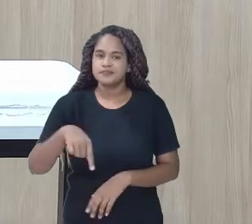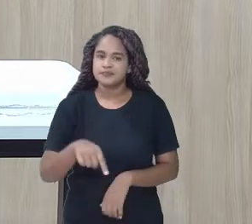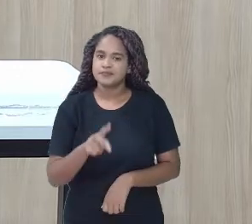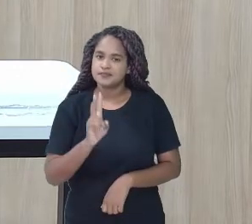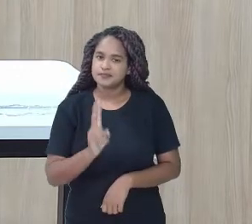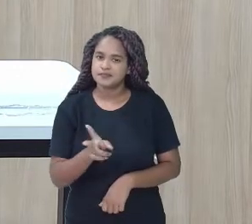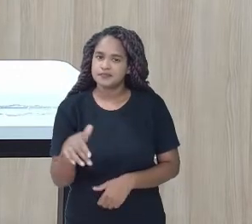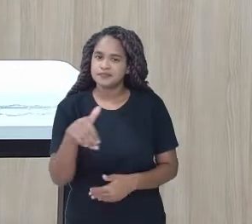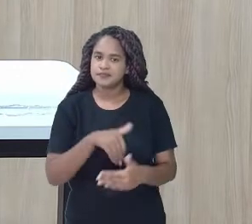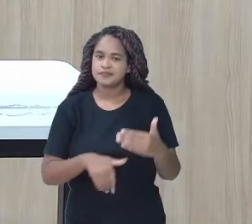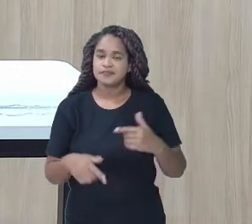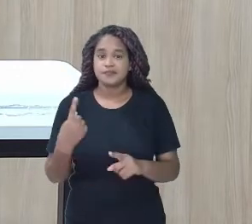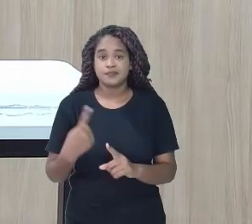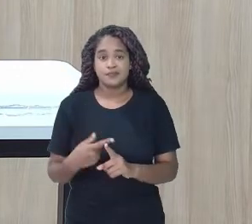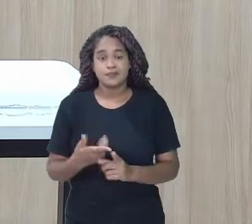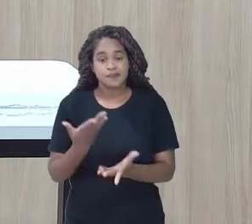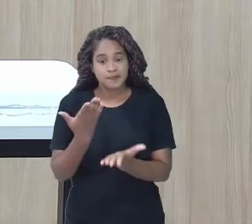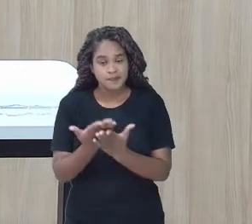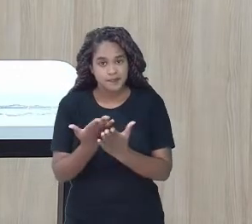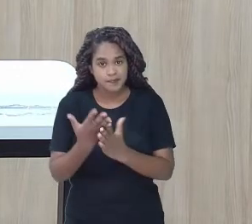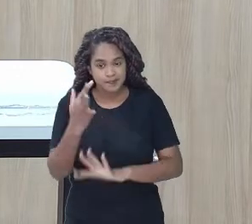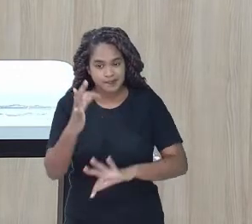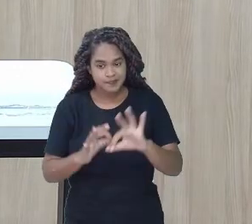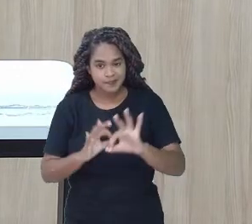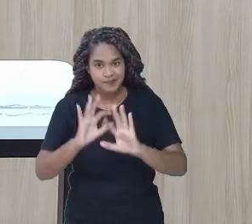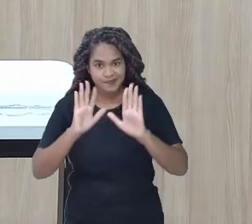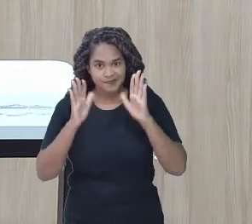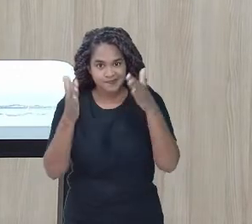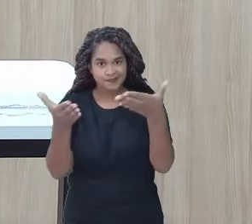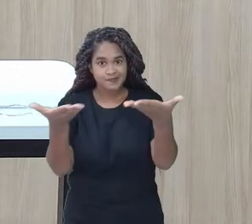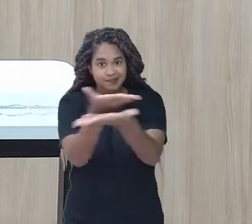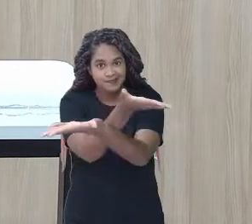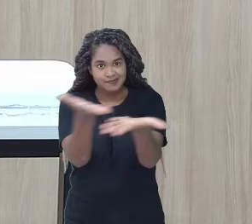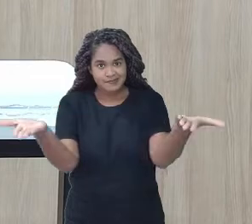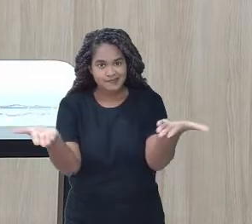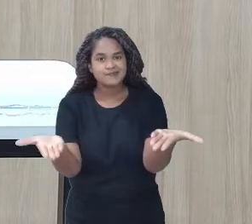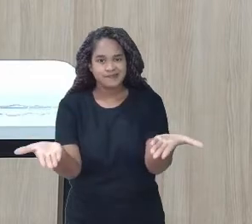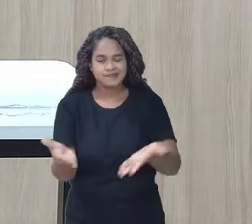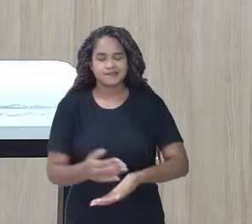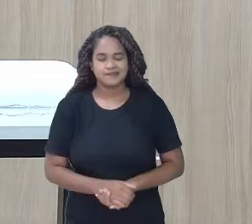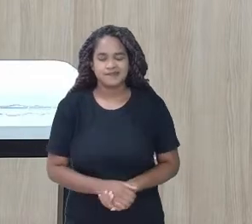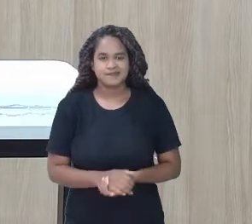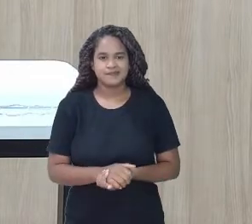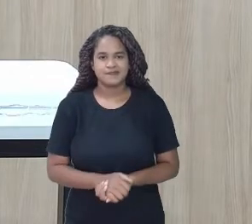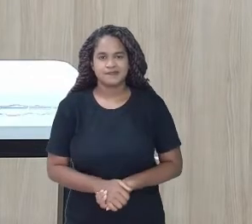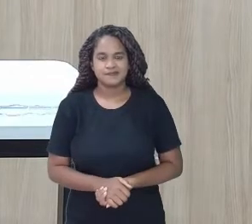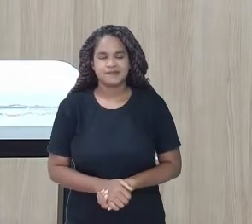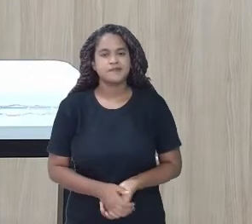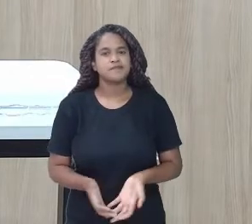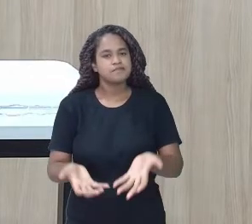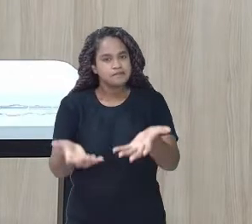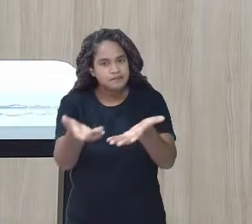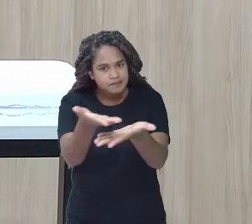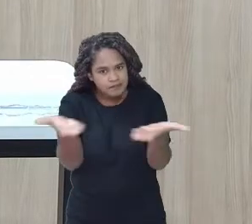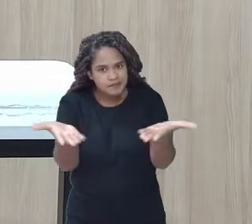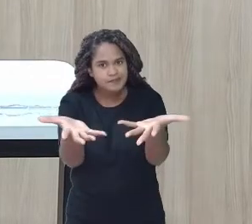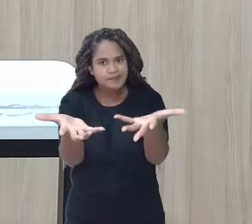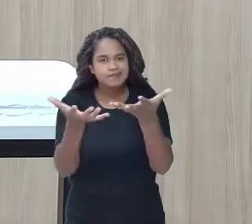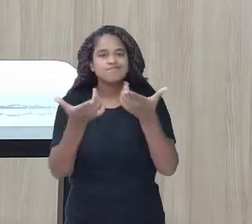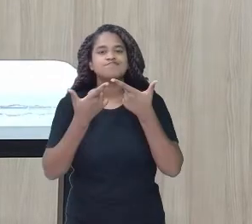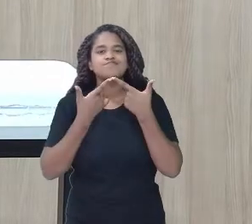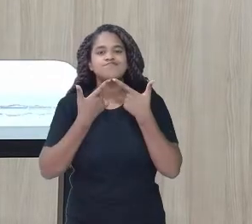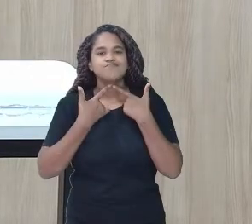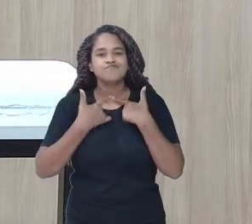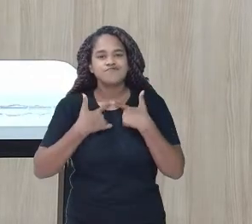aula realmente ela é bem preparada pensando em vocês que estão aí nos assistindo e querendo adquirir mais